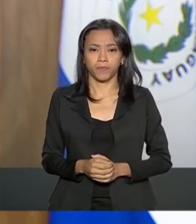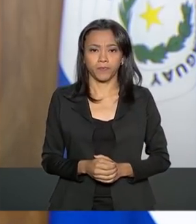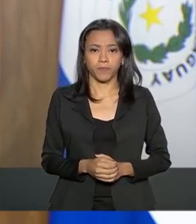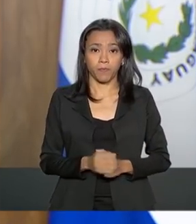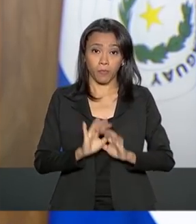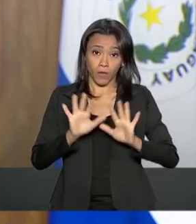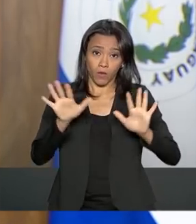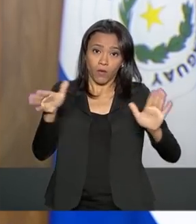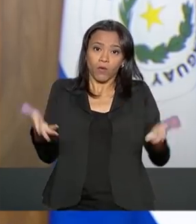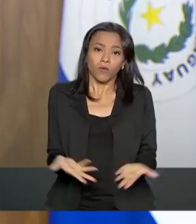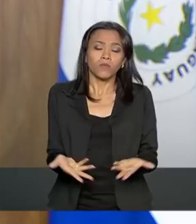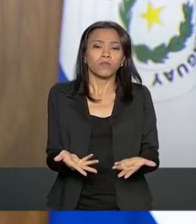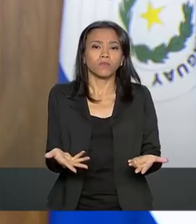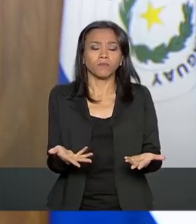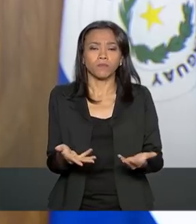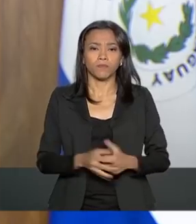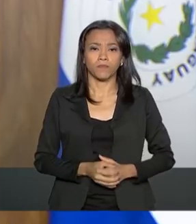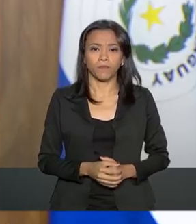Hoje,